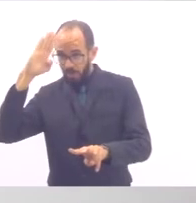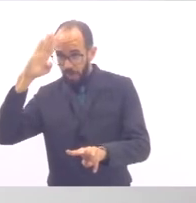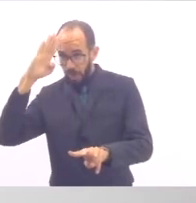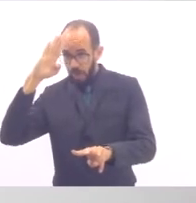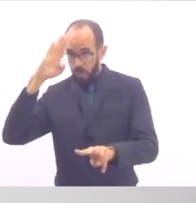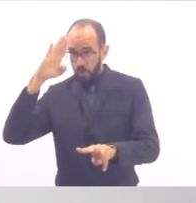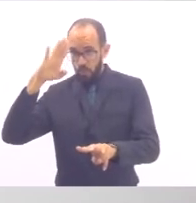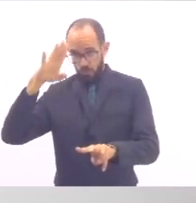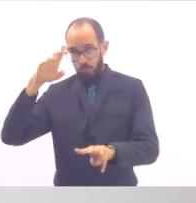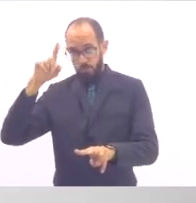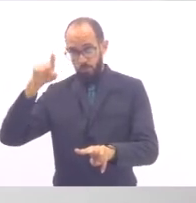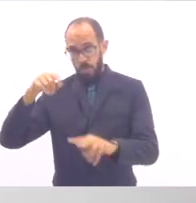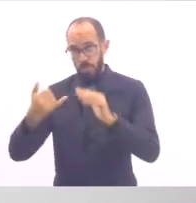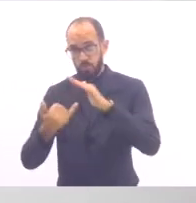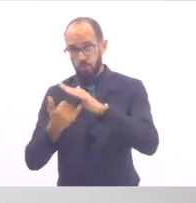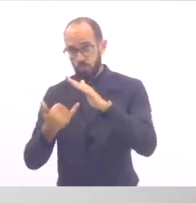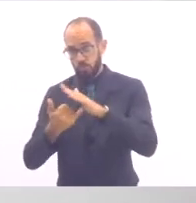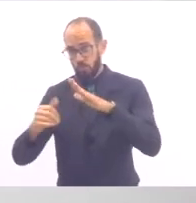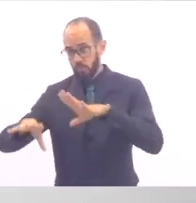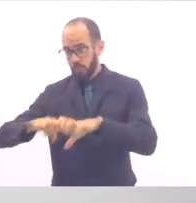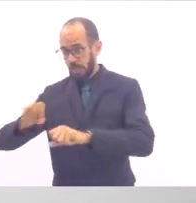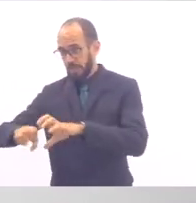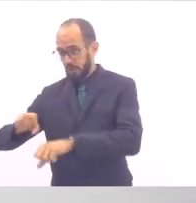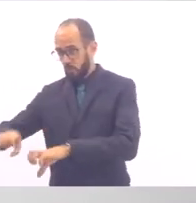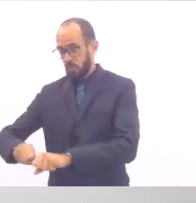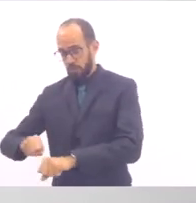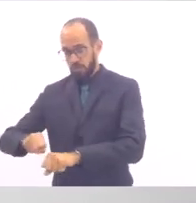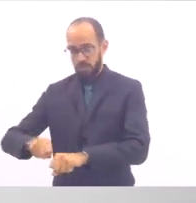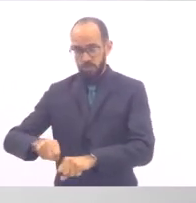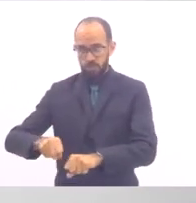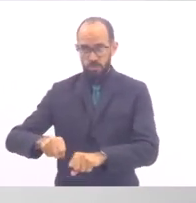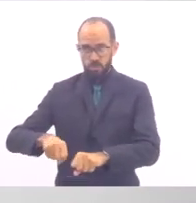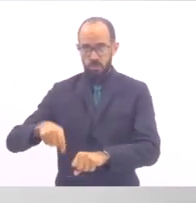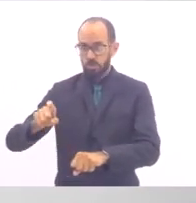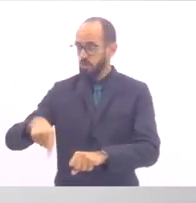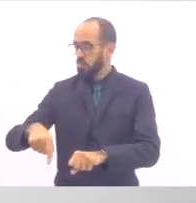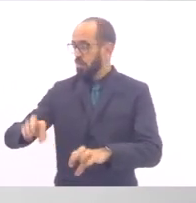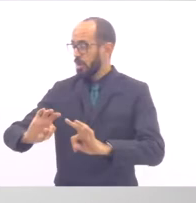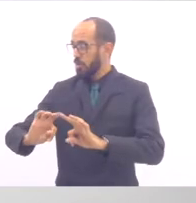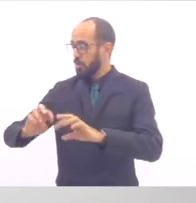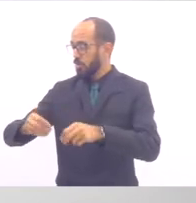os catadores. Isso é totalmente já